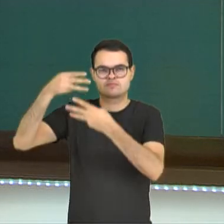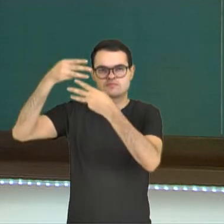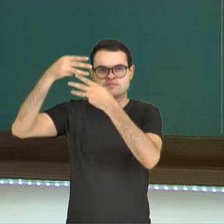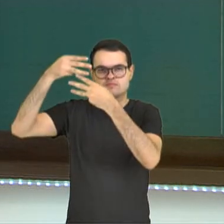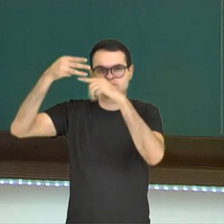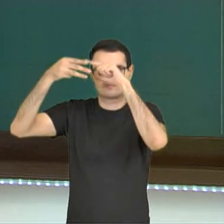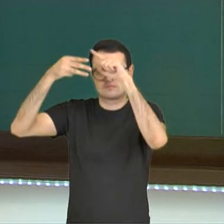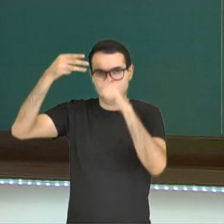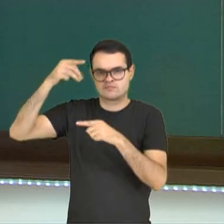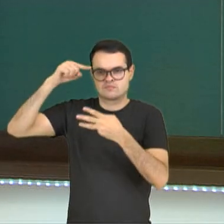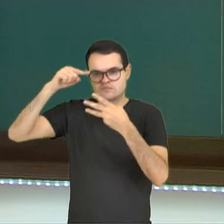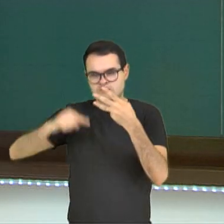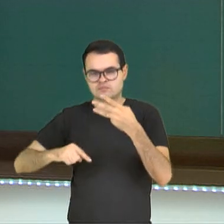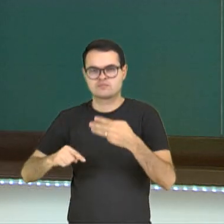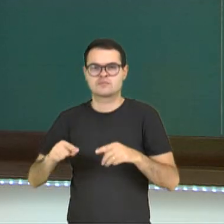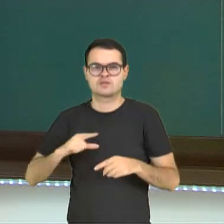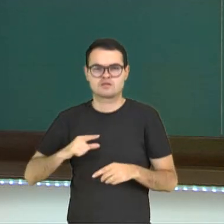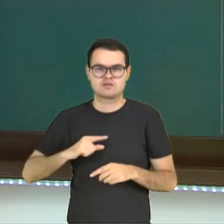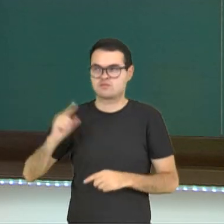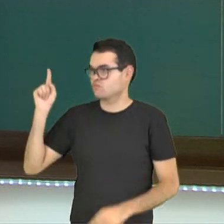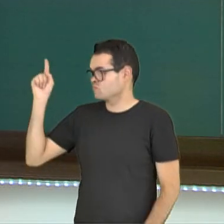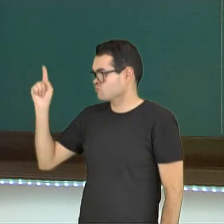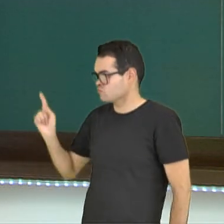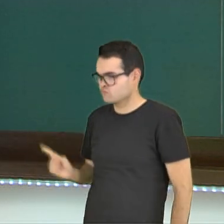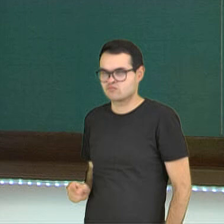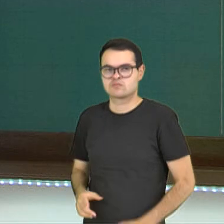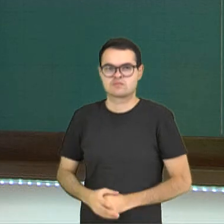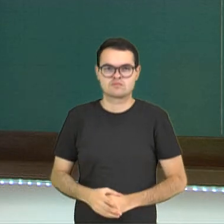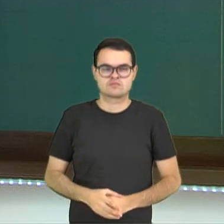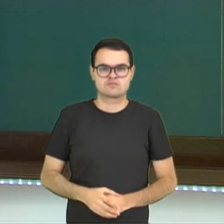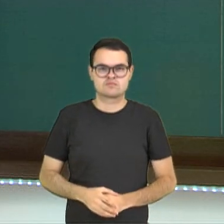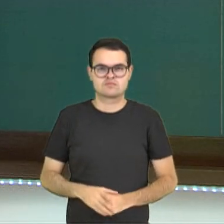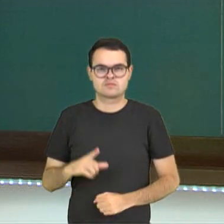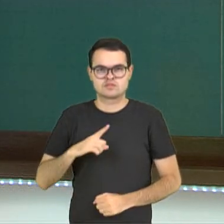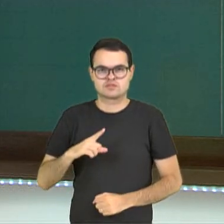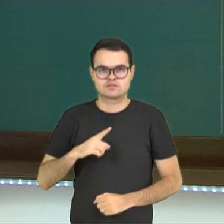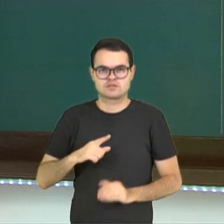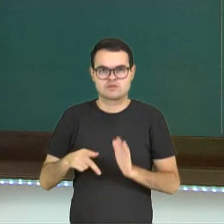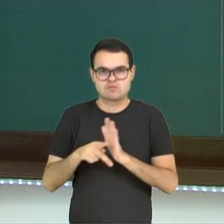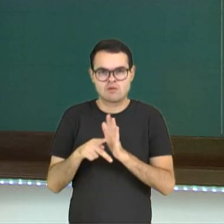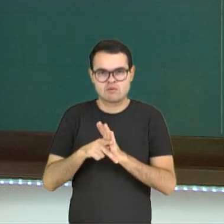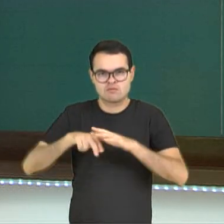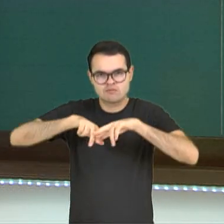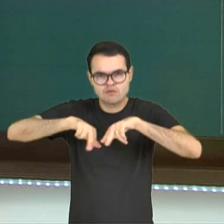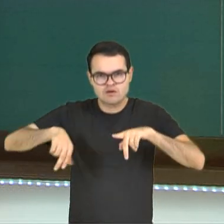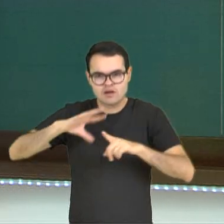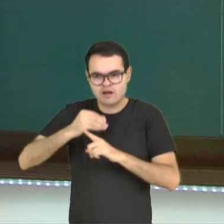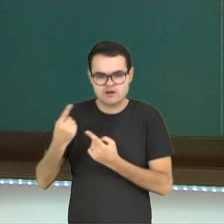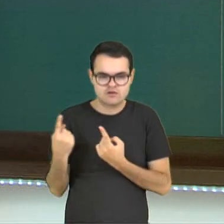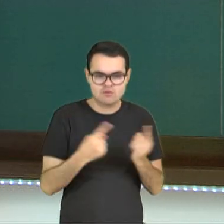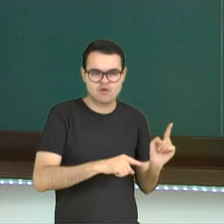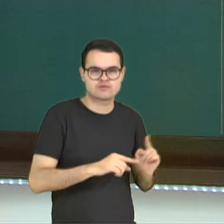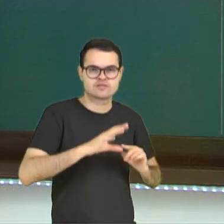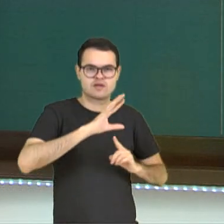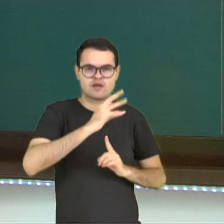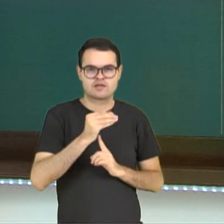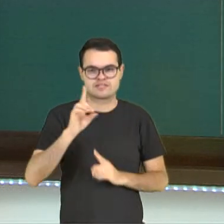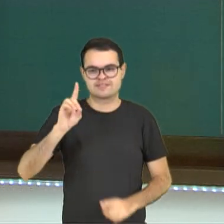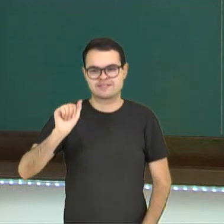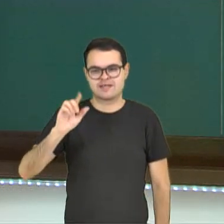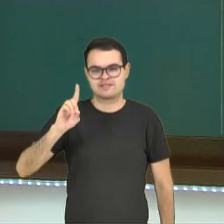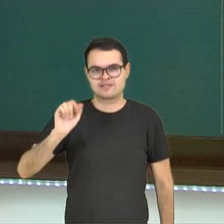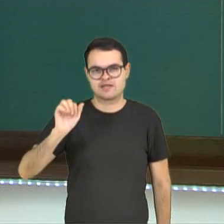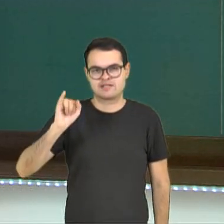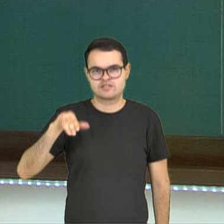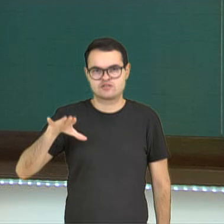cubismo, dadaísmo, surrealismo. O grande dadaísmo da arte anti-arte, né? Do Marcel Duchamp, da experimentação,